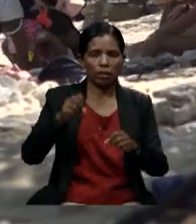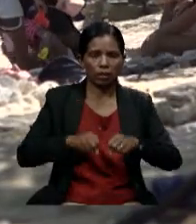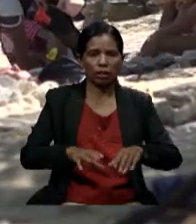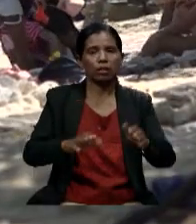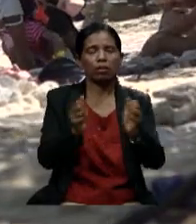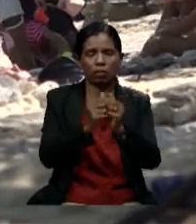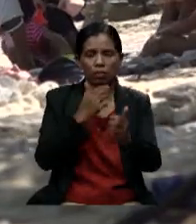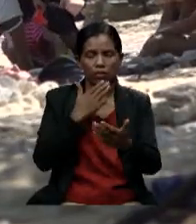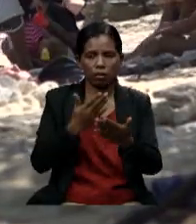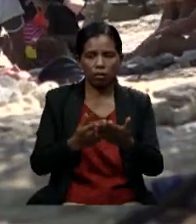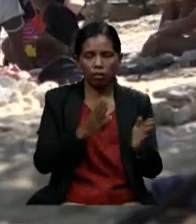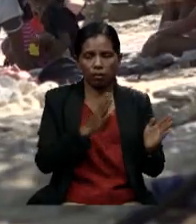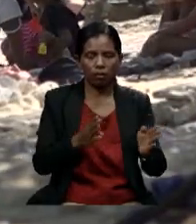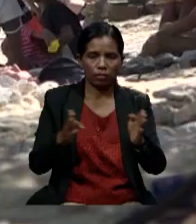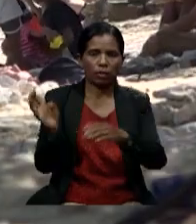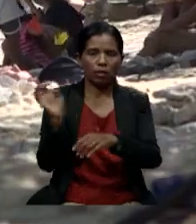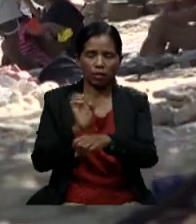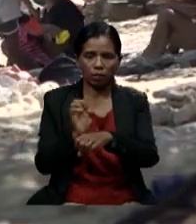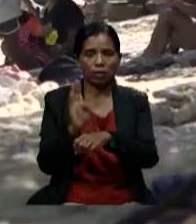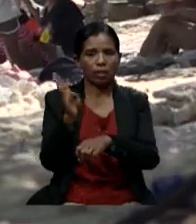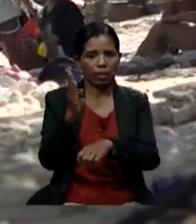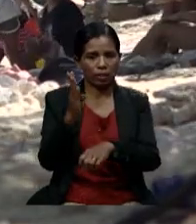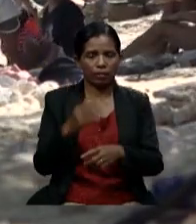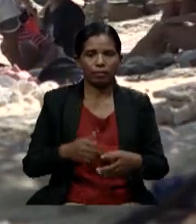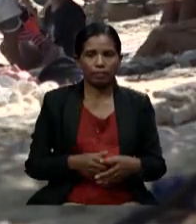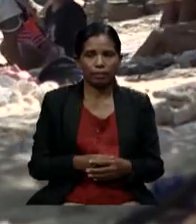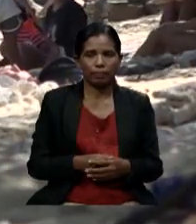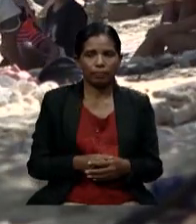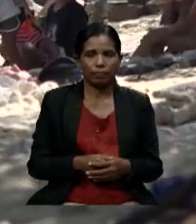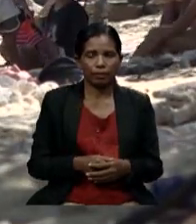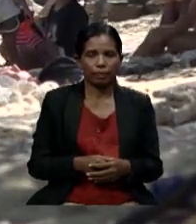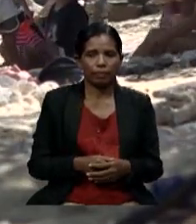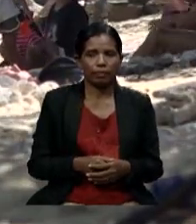bela reforça pratika ekonomia azul.